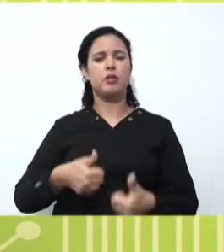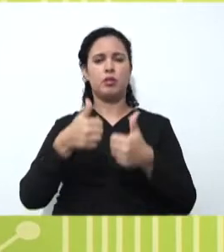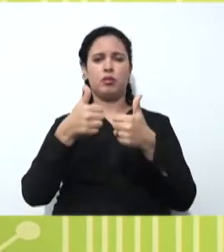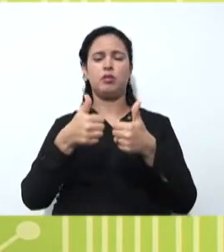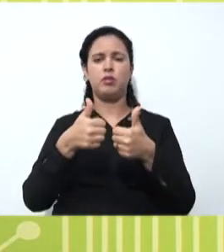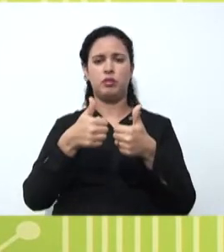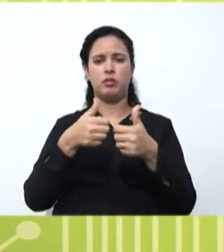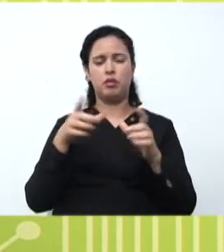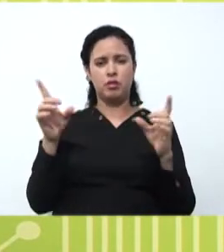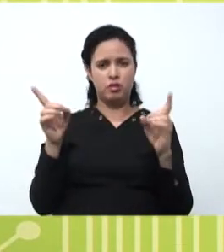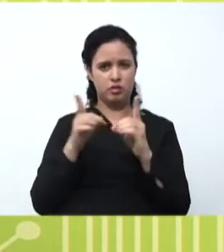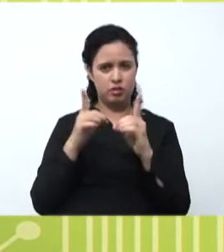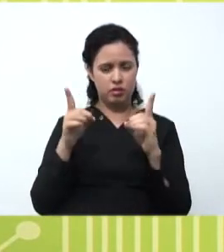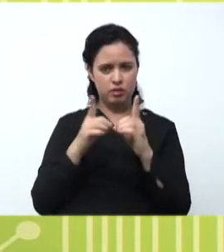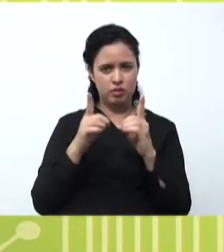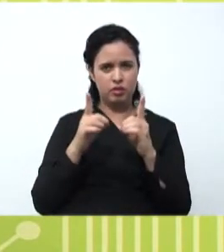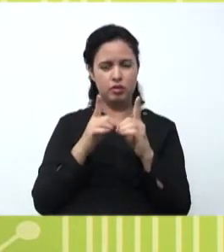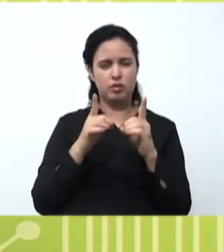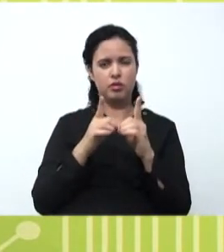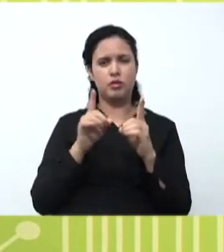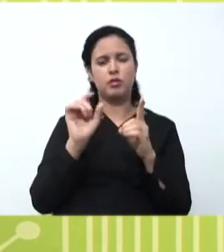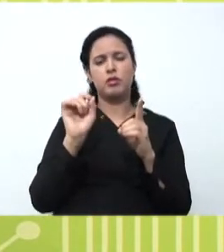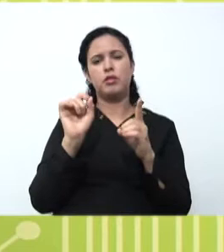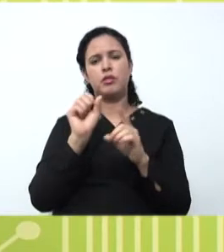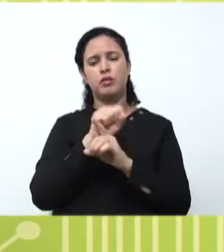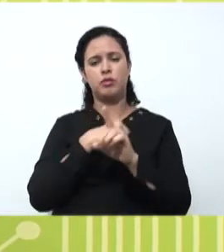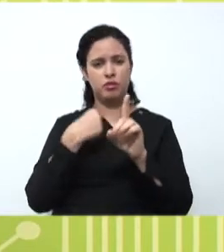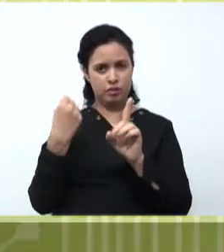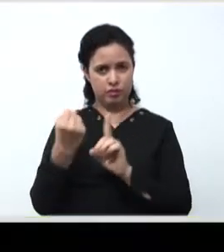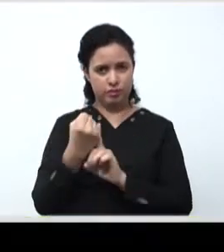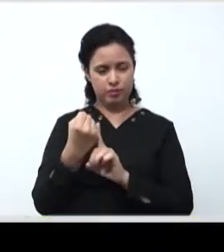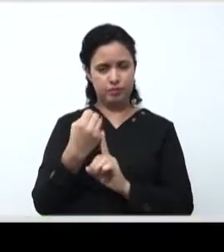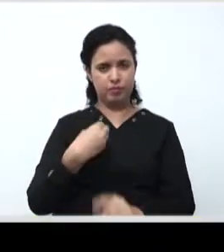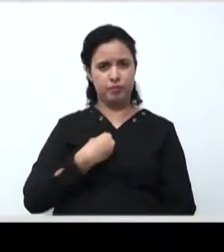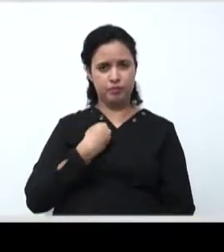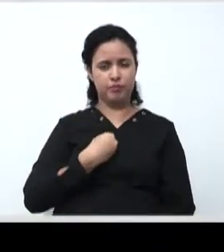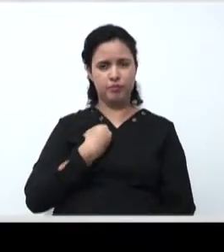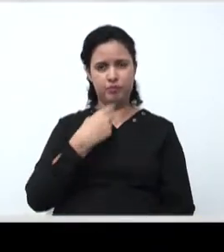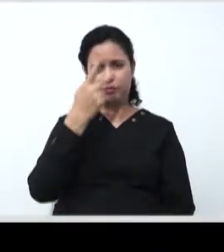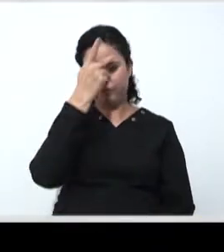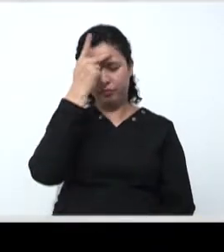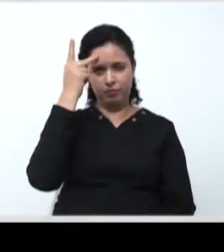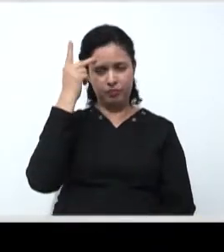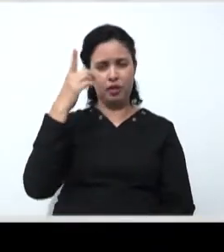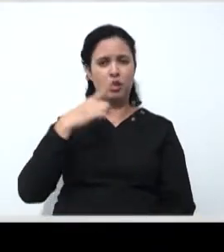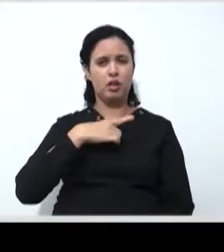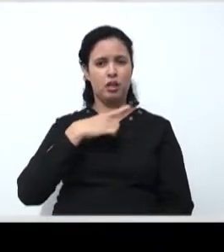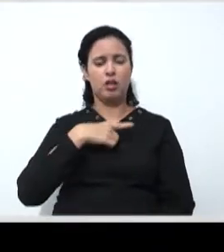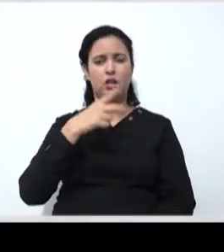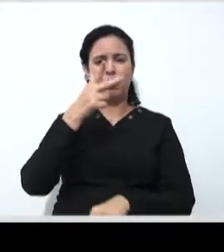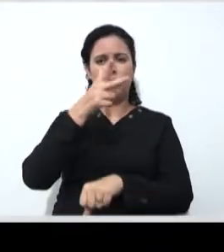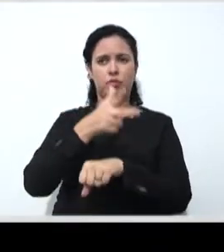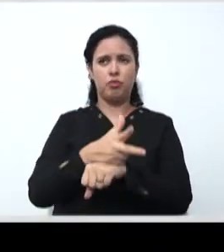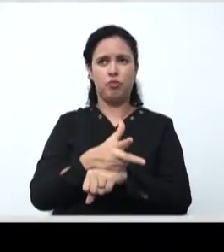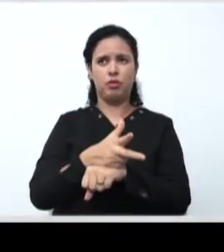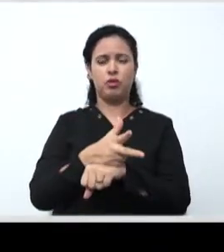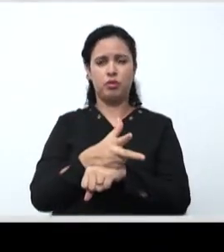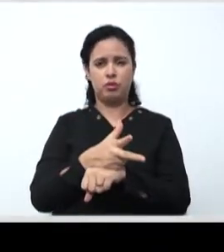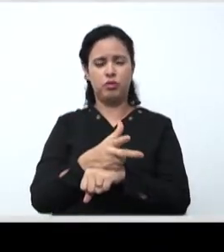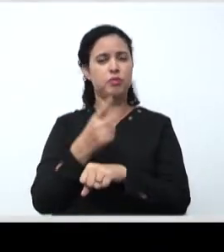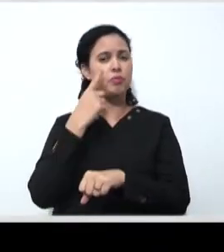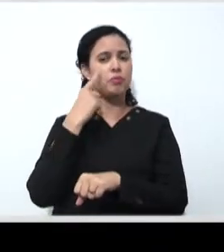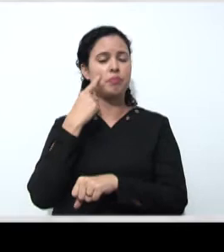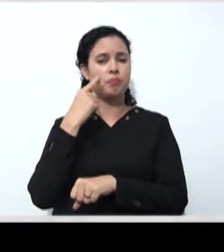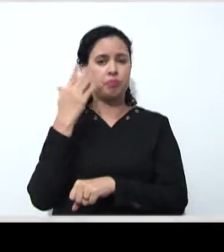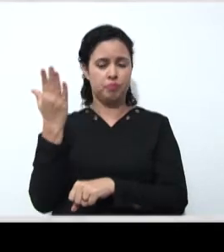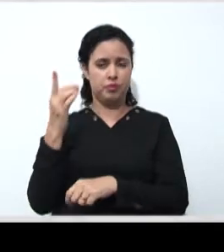a dinâmica social e a vida das pessoas. A gente tem um vídeo, uma externa, vocês então assistam um pouquinho